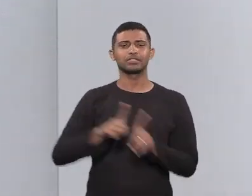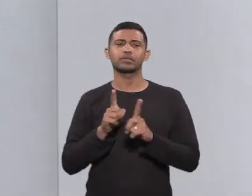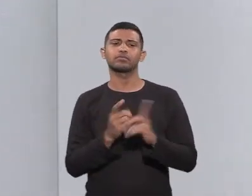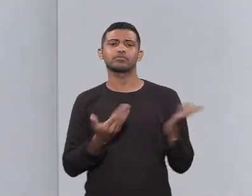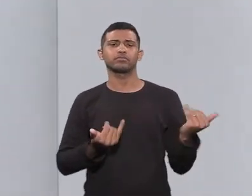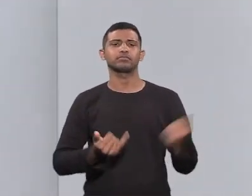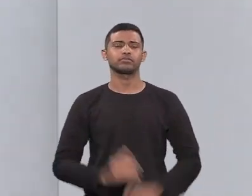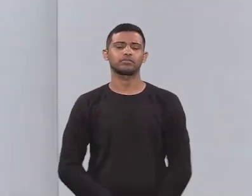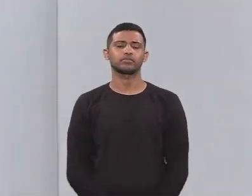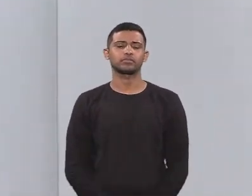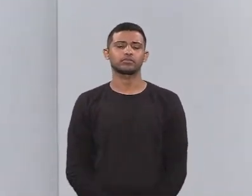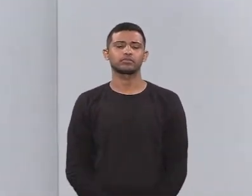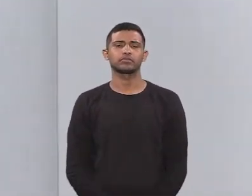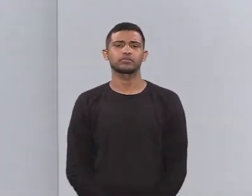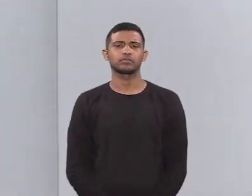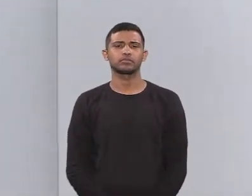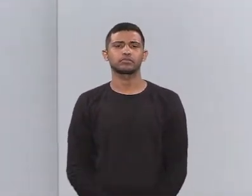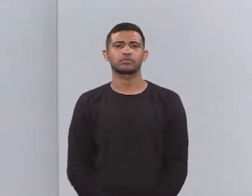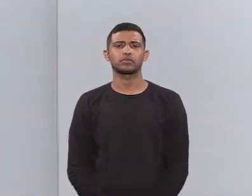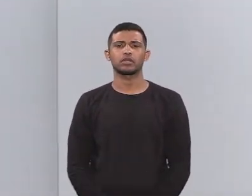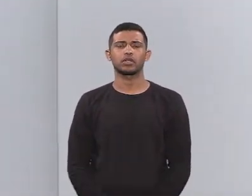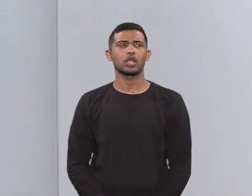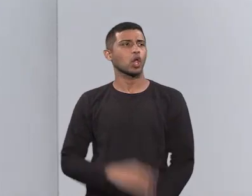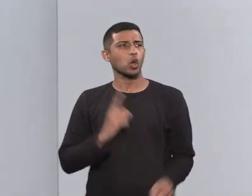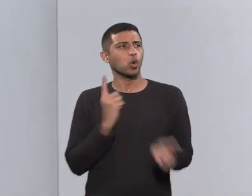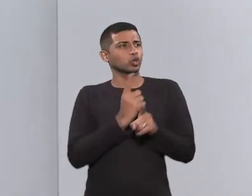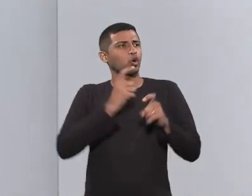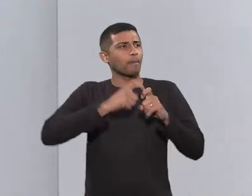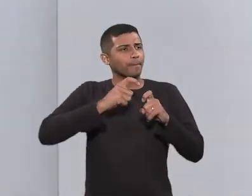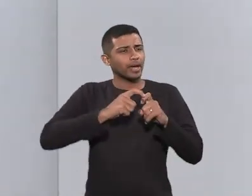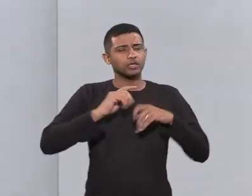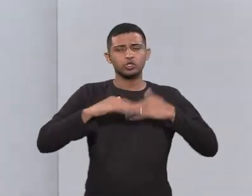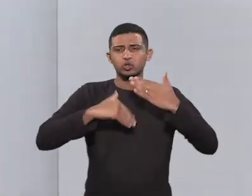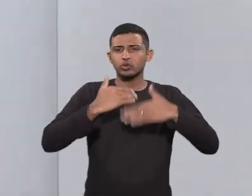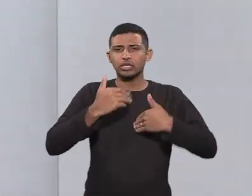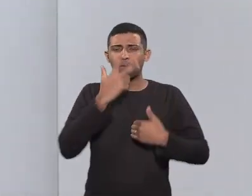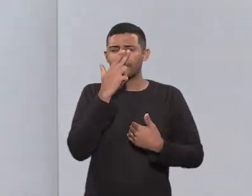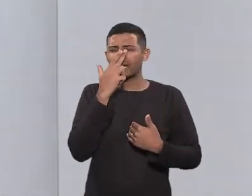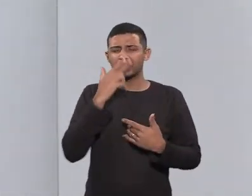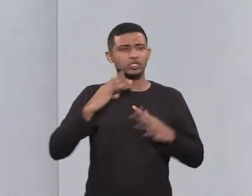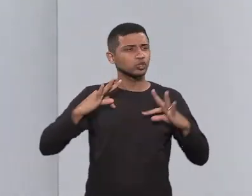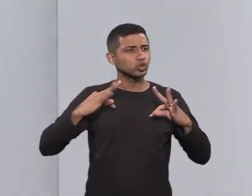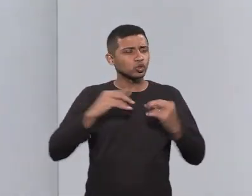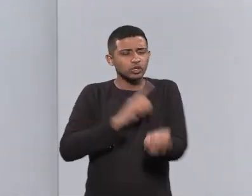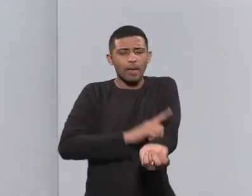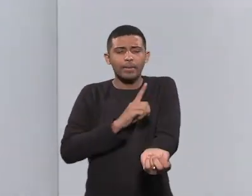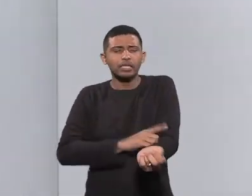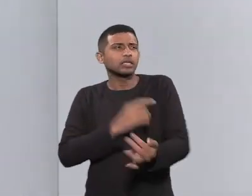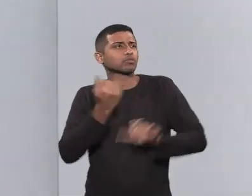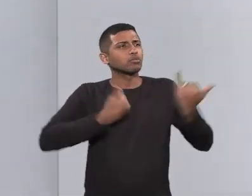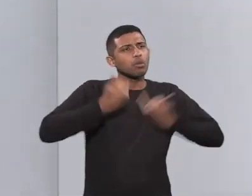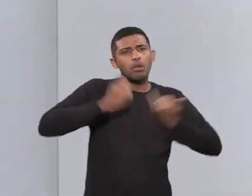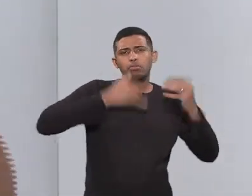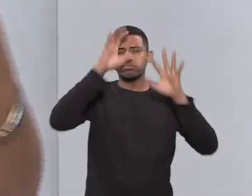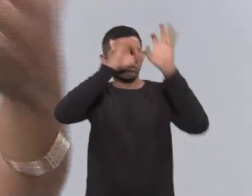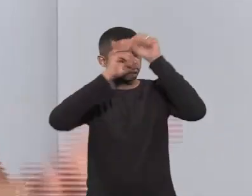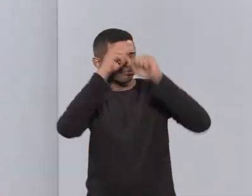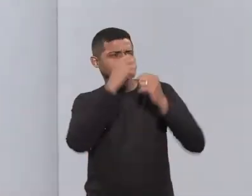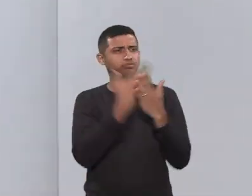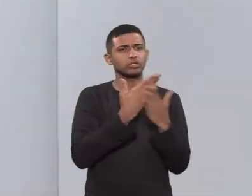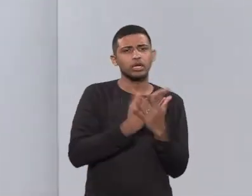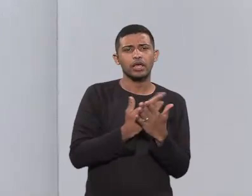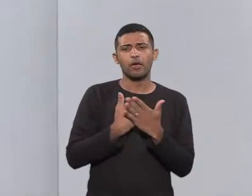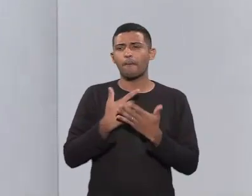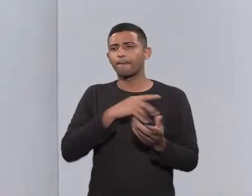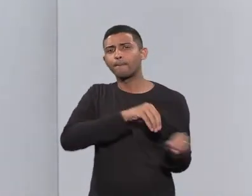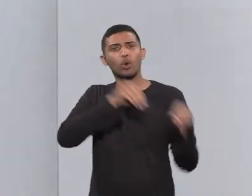adolescentes. A partir do meu diagnóstico, eu acabei mergulhando nesse mundo da educação em diabetes, me informando, acabei mudando, inclusive, minha